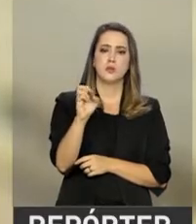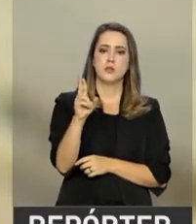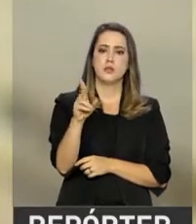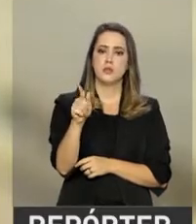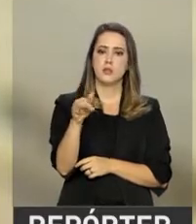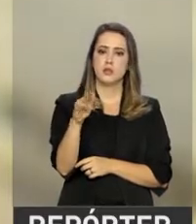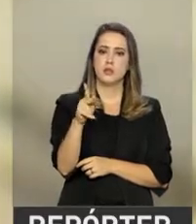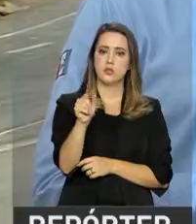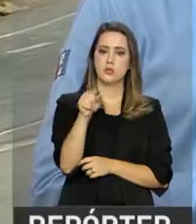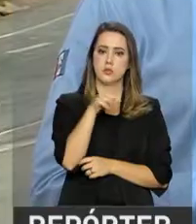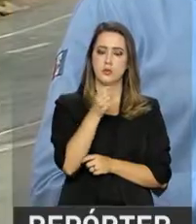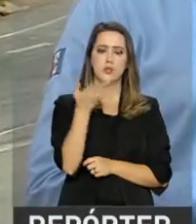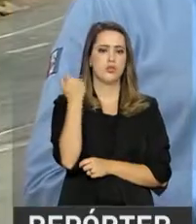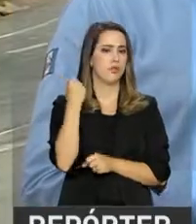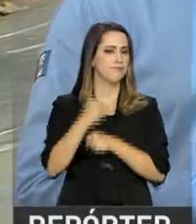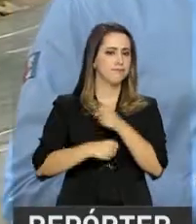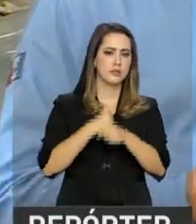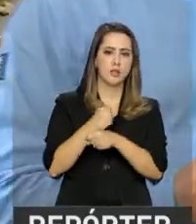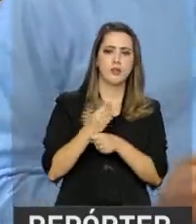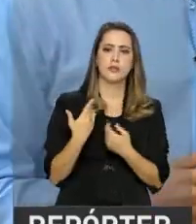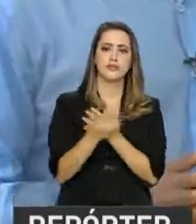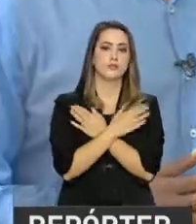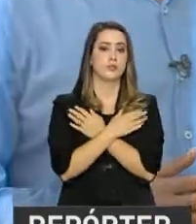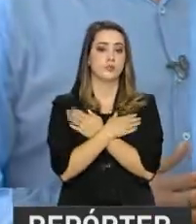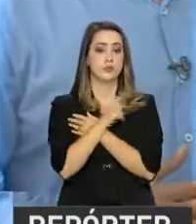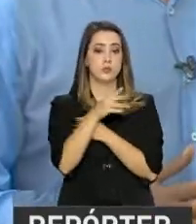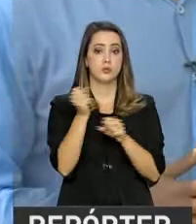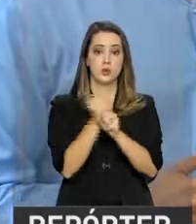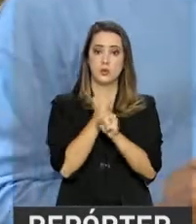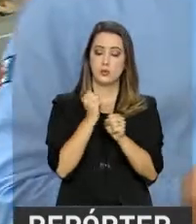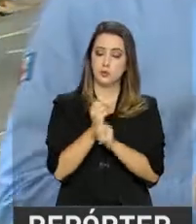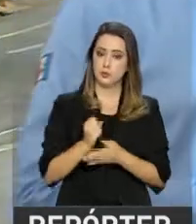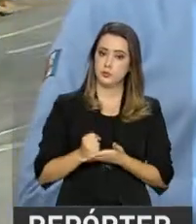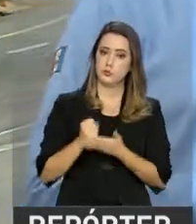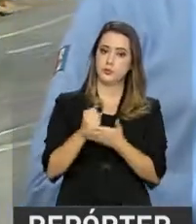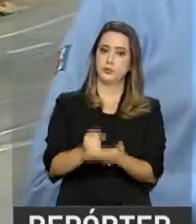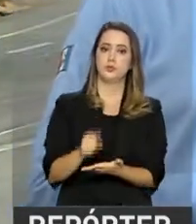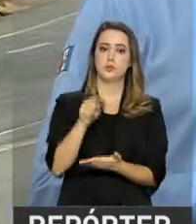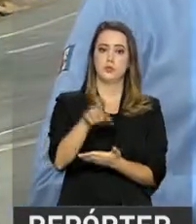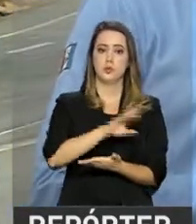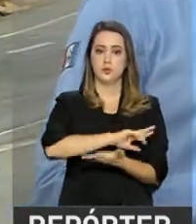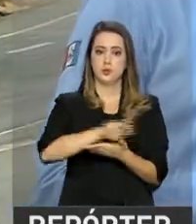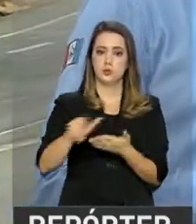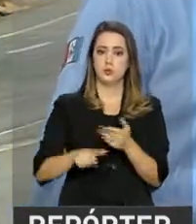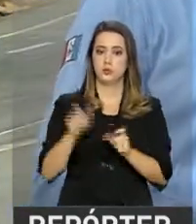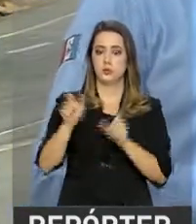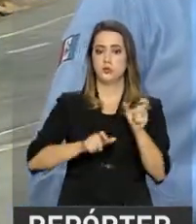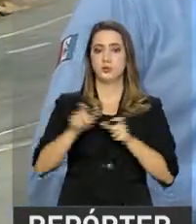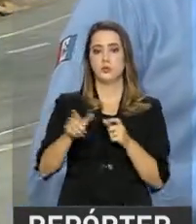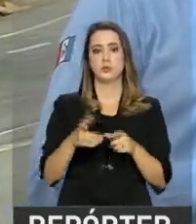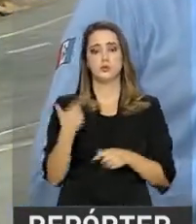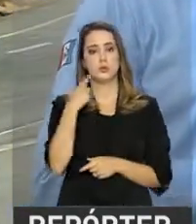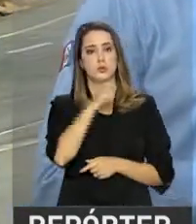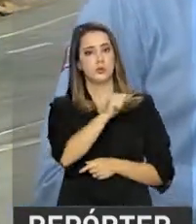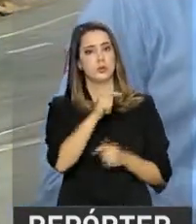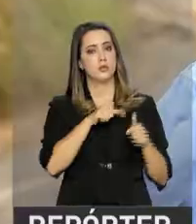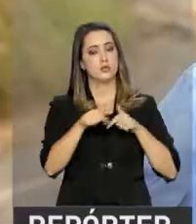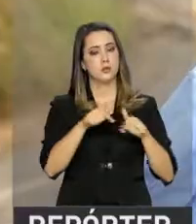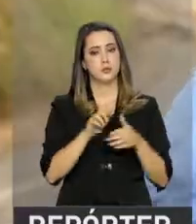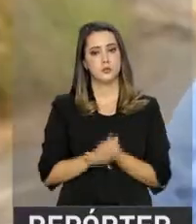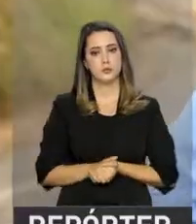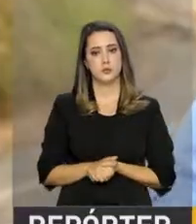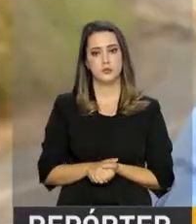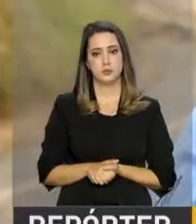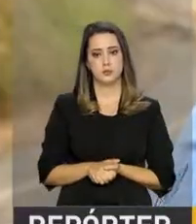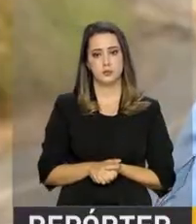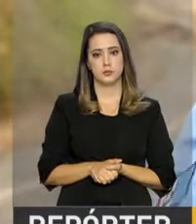anos desempregado. A obra, como conta, foi uma oportunidade para ele e muitos moradores arrumarem um emprego.